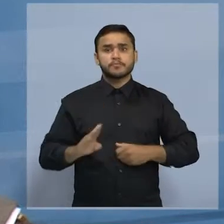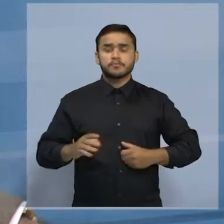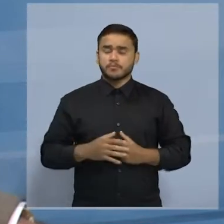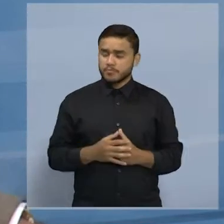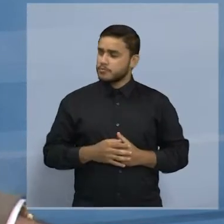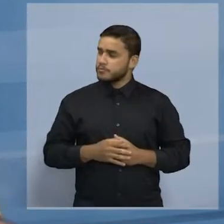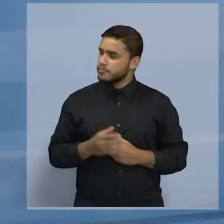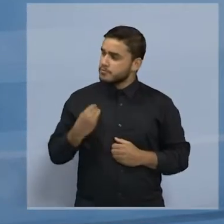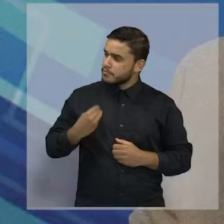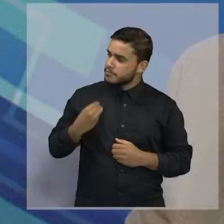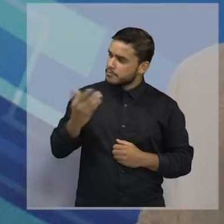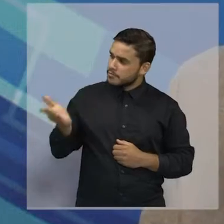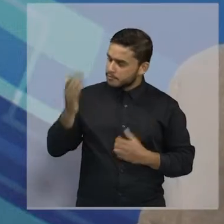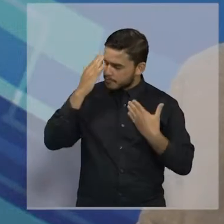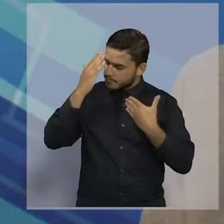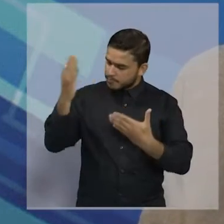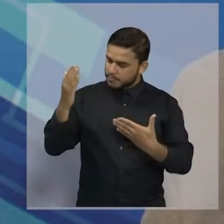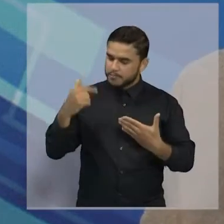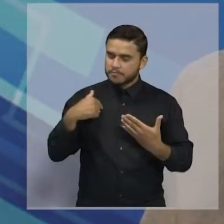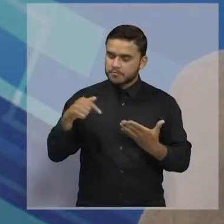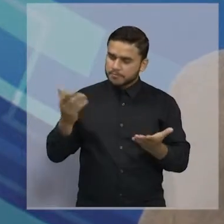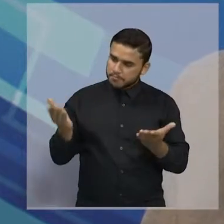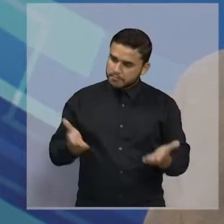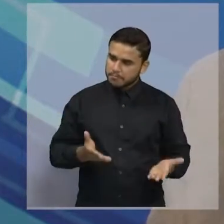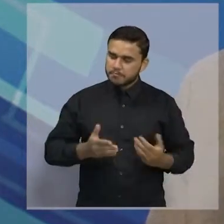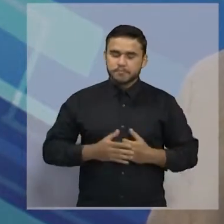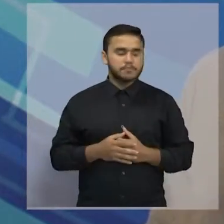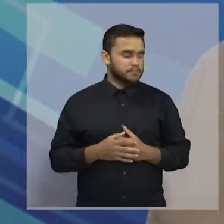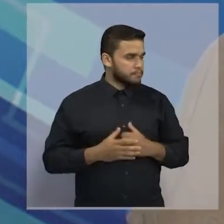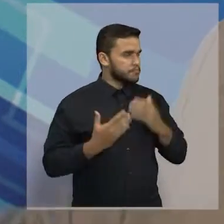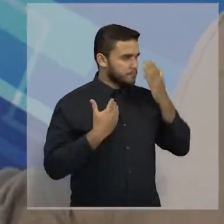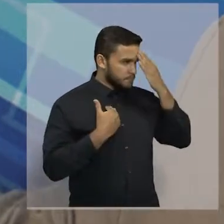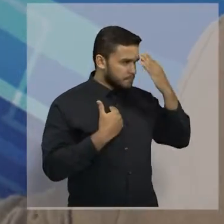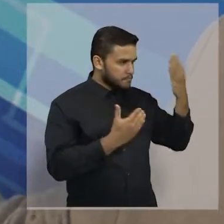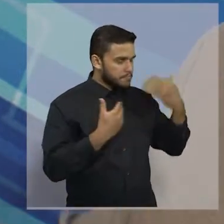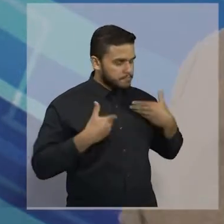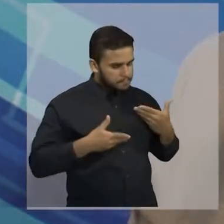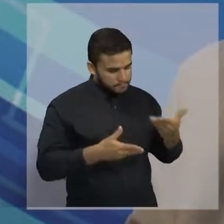obrigado pela sua participação. Obrigado, Arnaldo, pelo convite. Amigo aqui, o